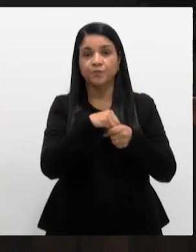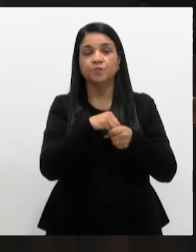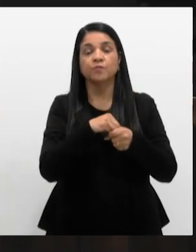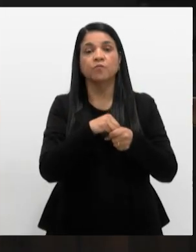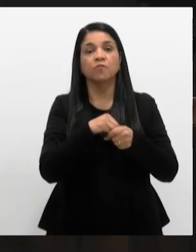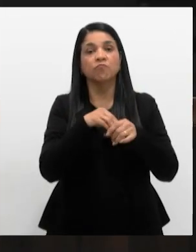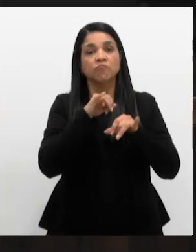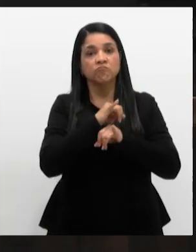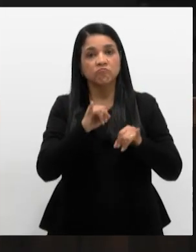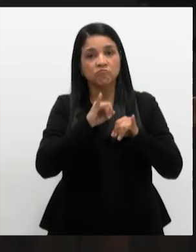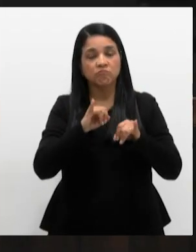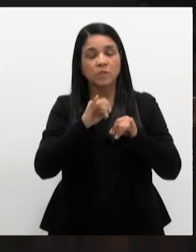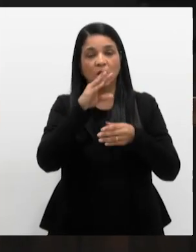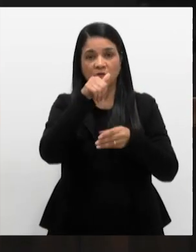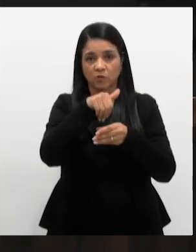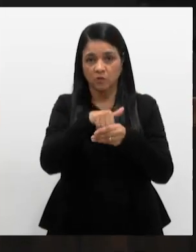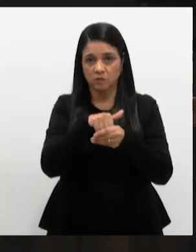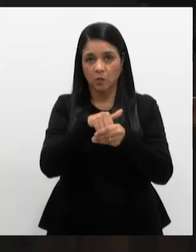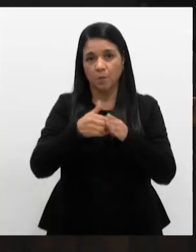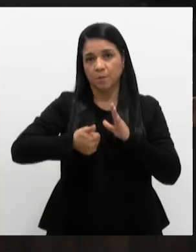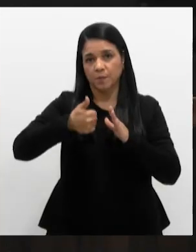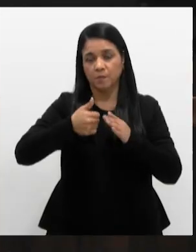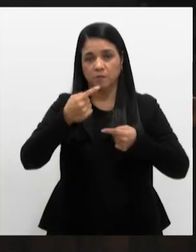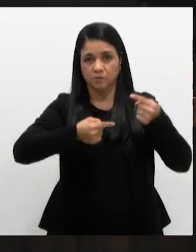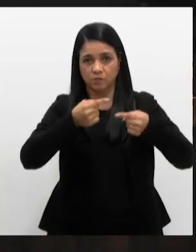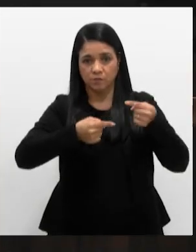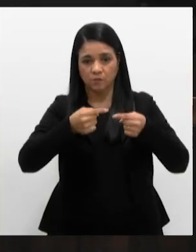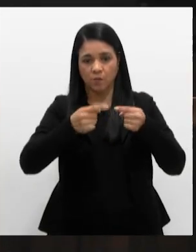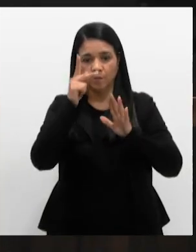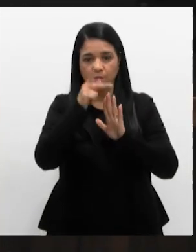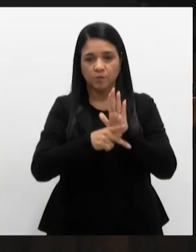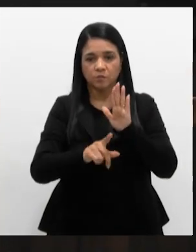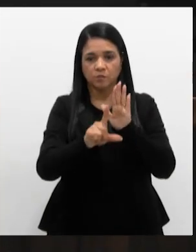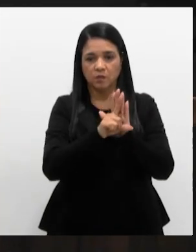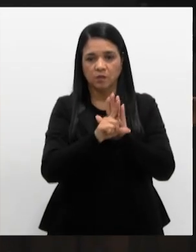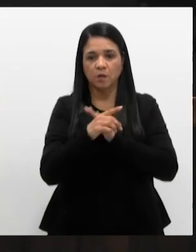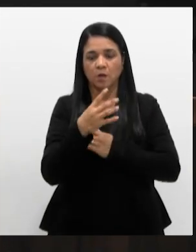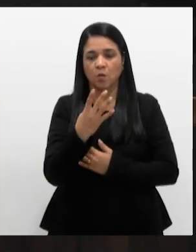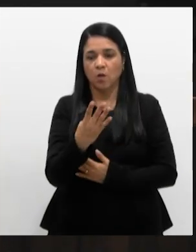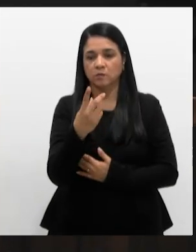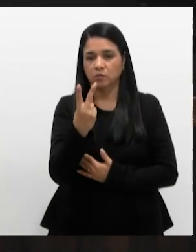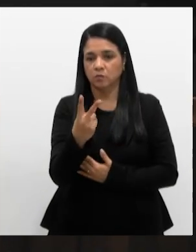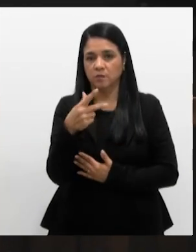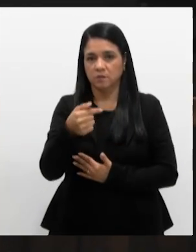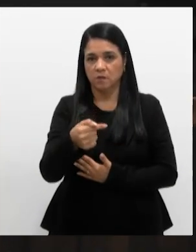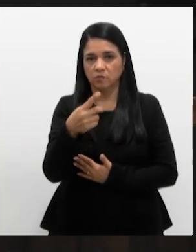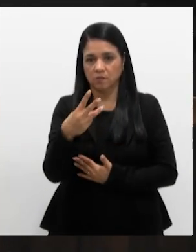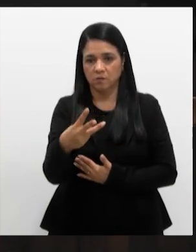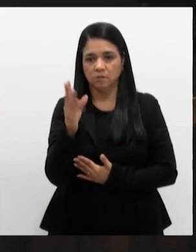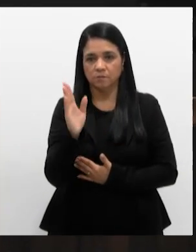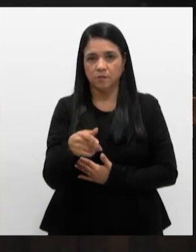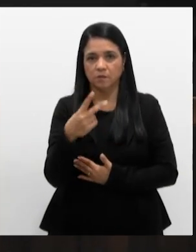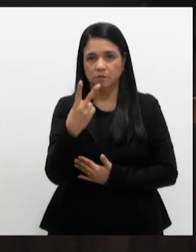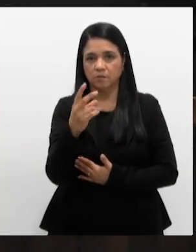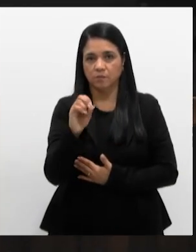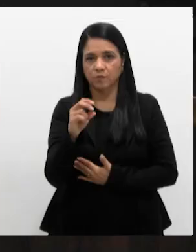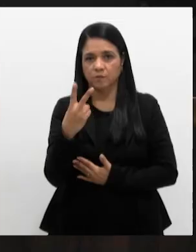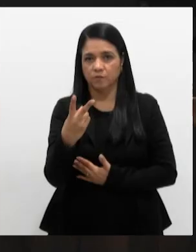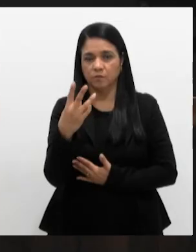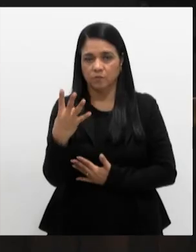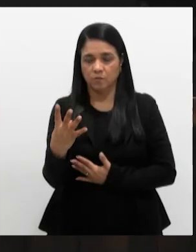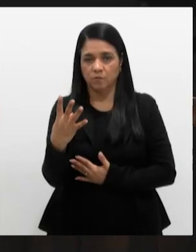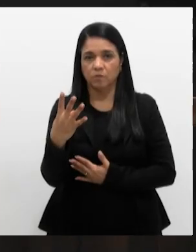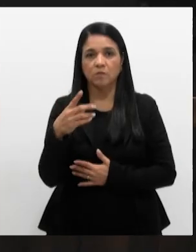tramitação ordinária, em votação, em primeira discussão, projeto de lei número 4273 de